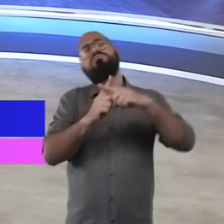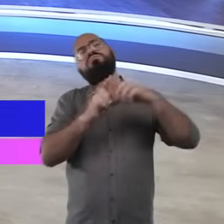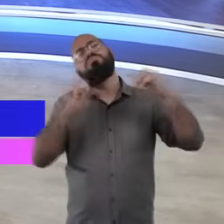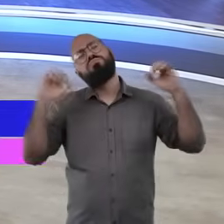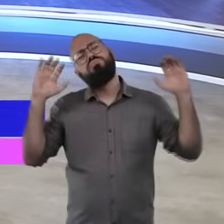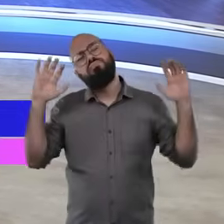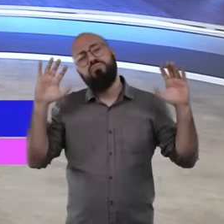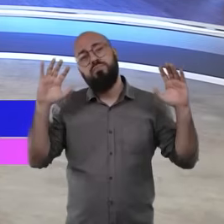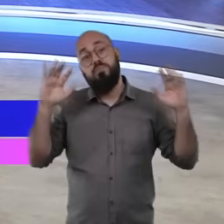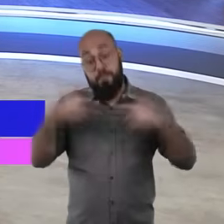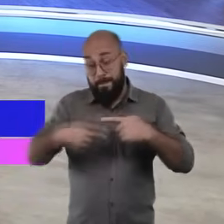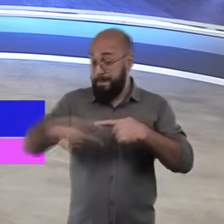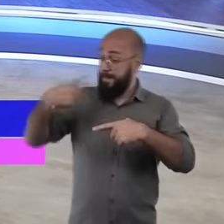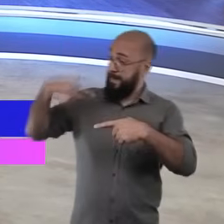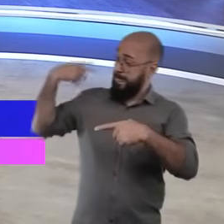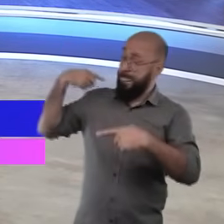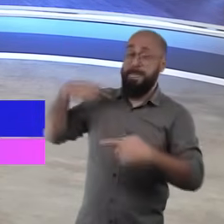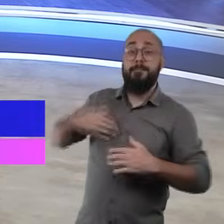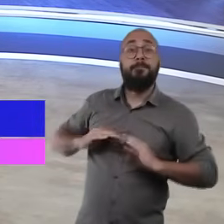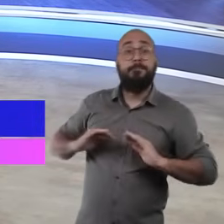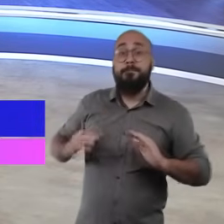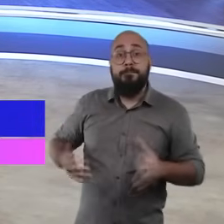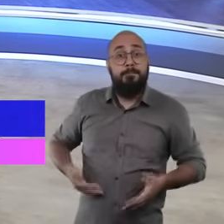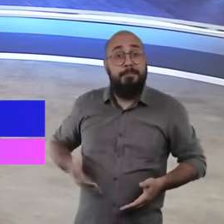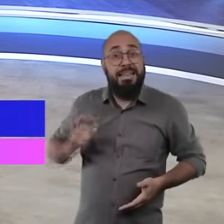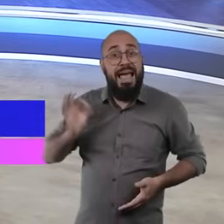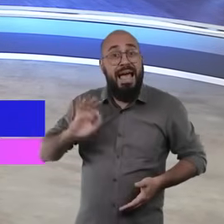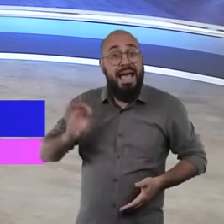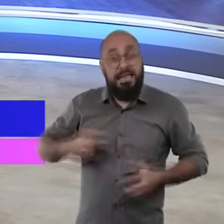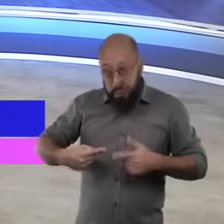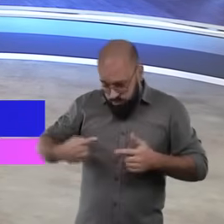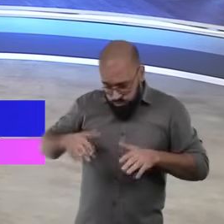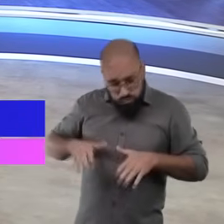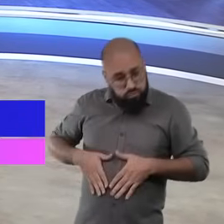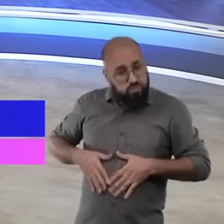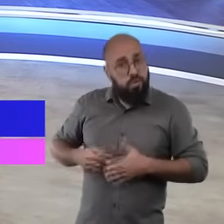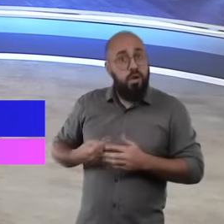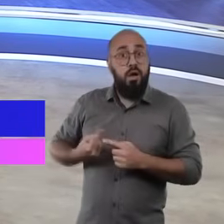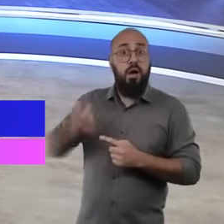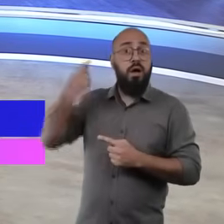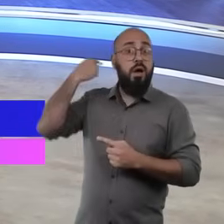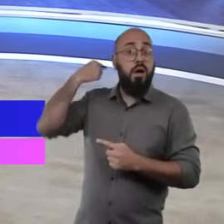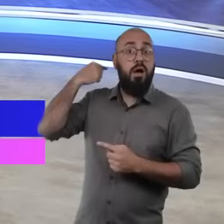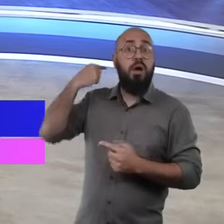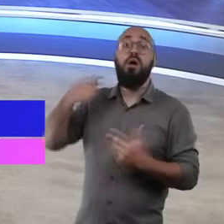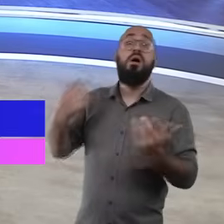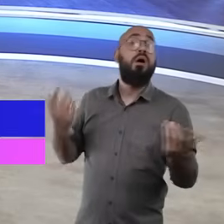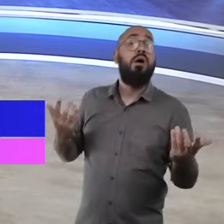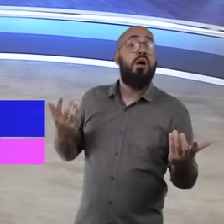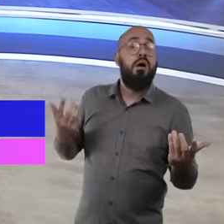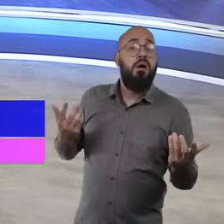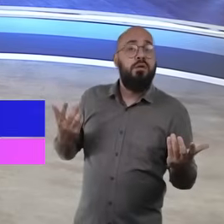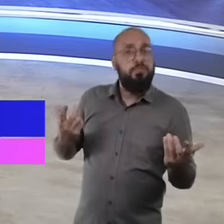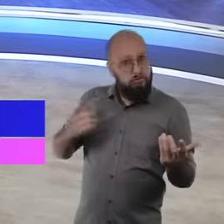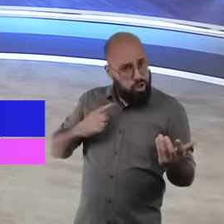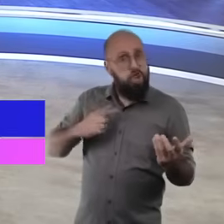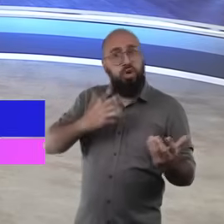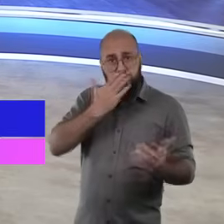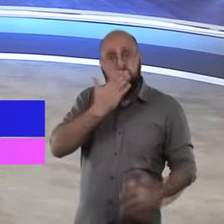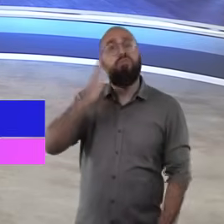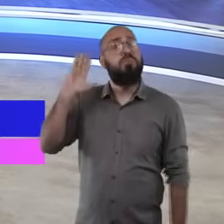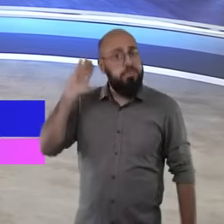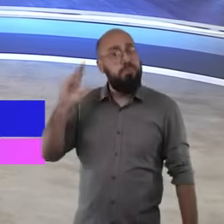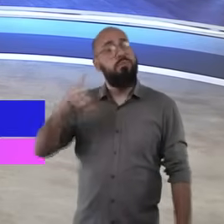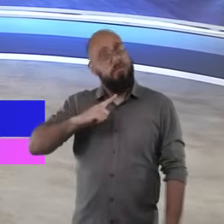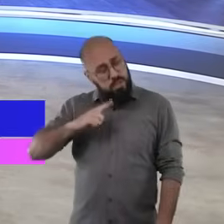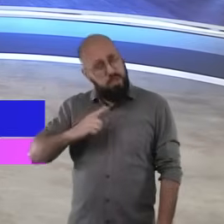nos evangelhos. Jesus, ele promete voltar, mas essa promessa não está apenas a partir de Jesus, mas essa promessa